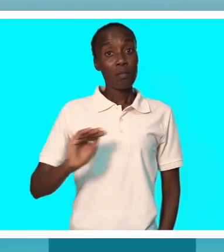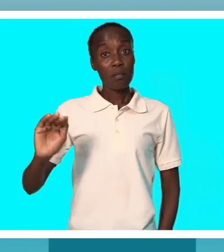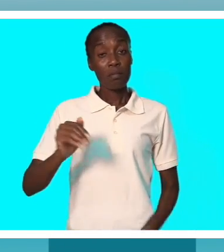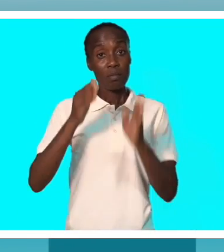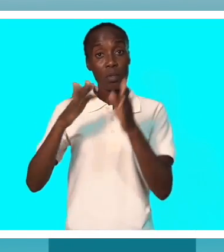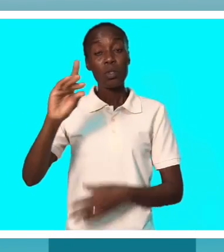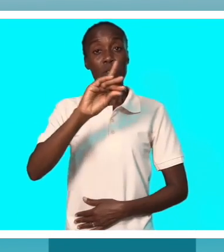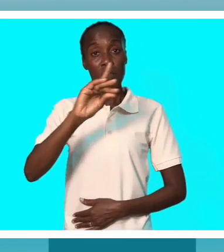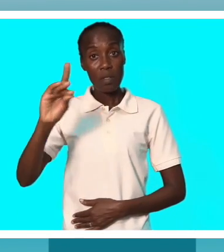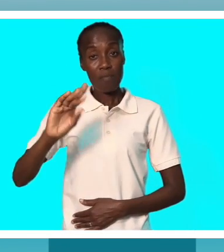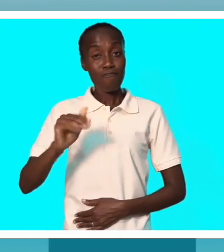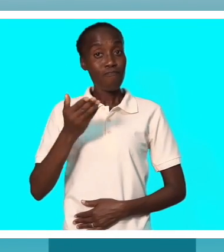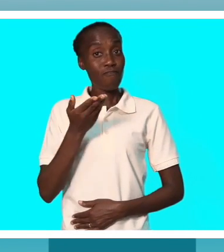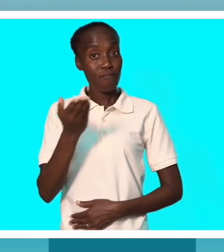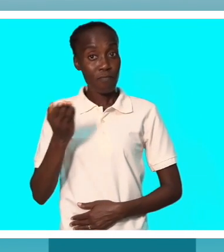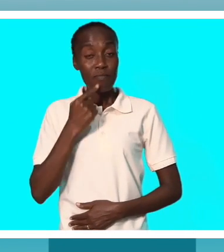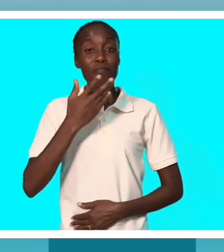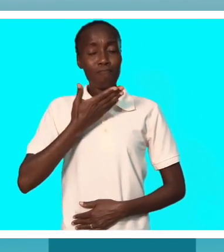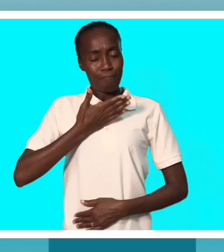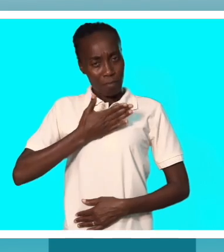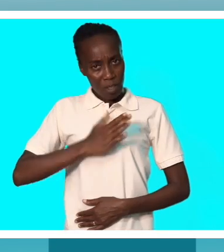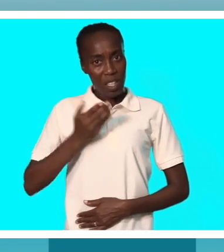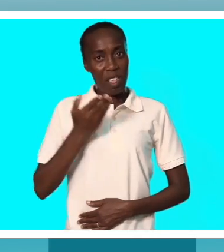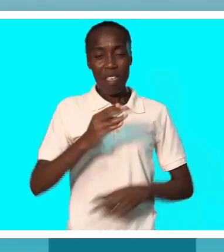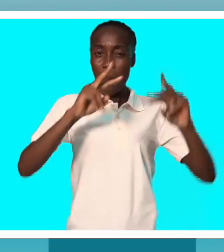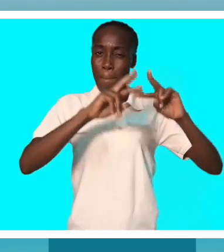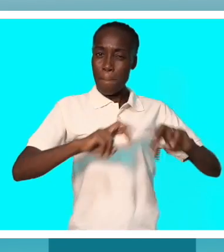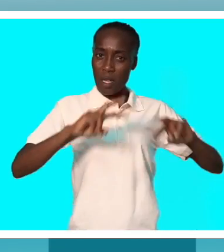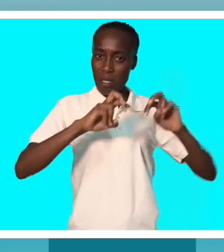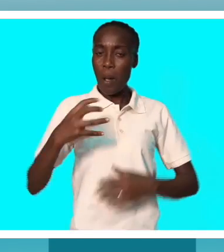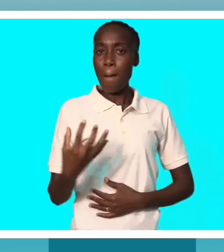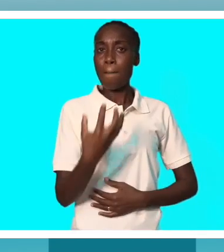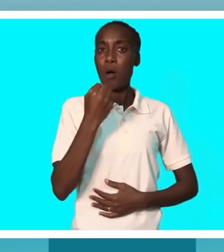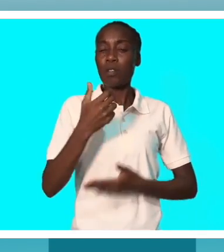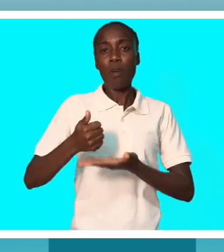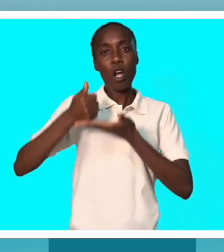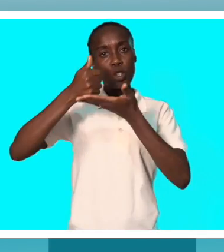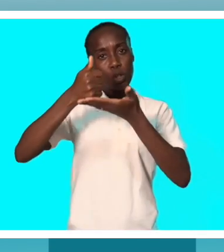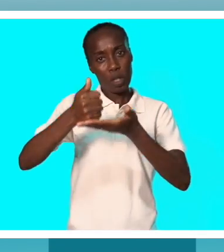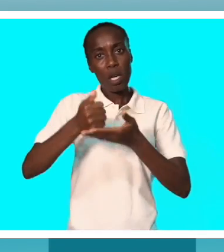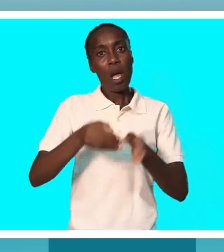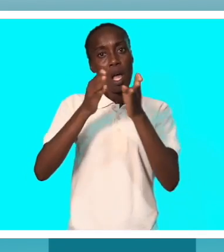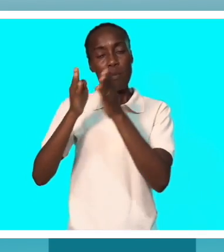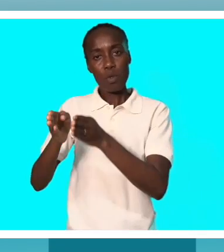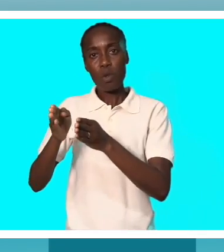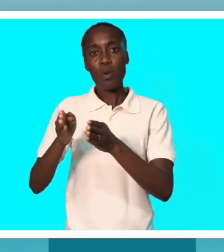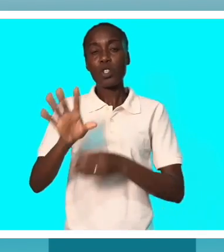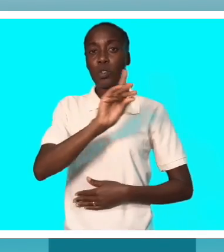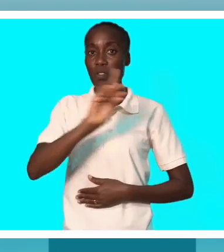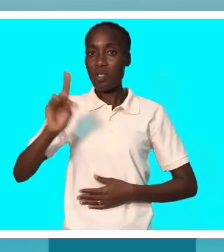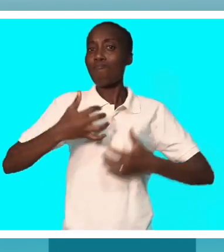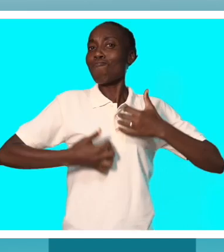A comunidade de pessoas com deficiência espera que este estudo seja voz para difundir as